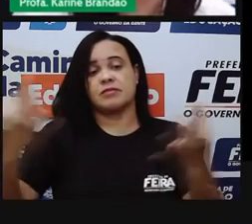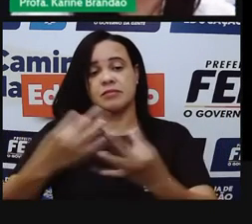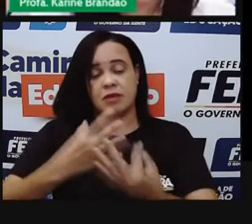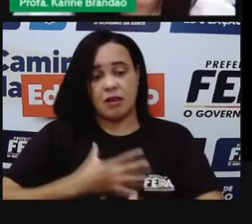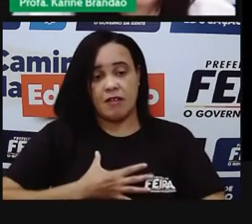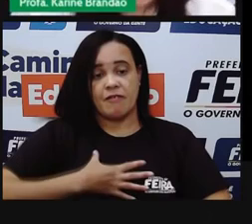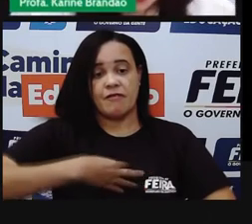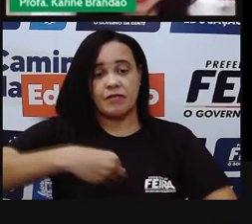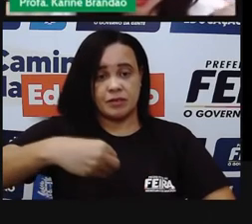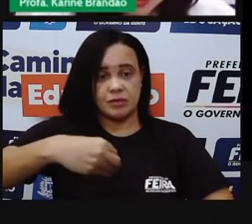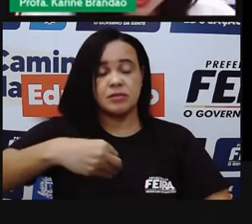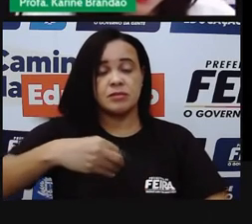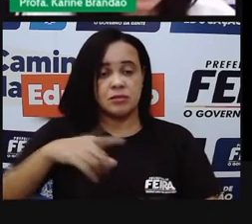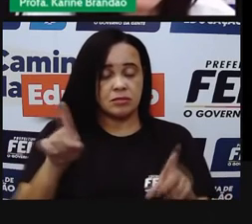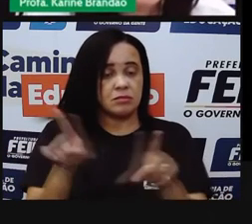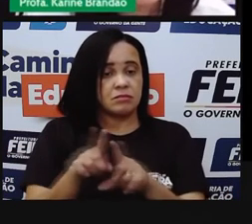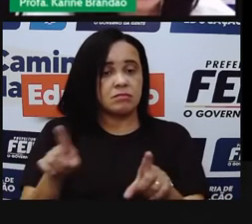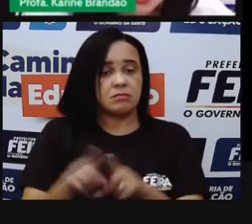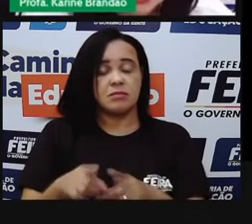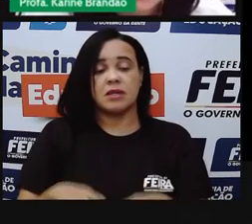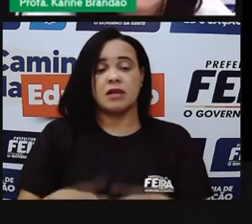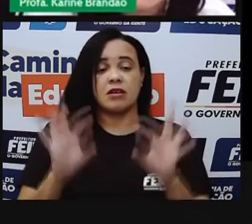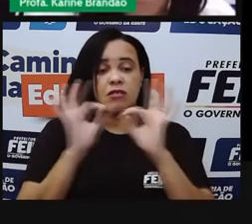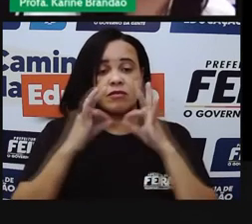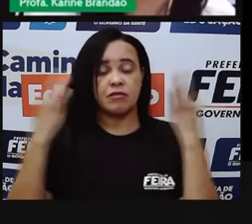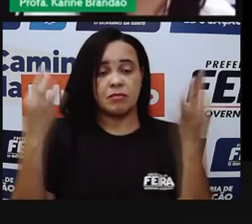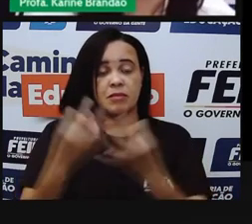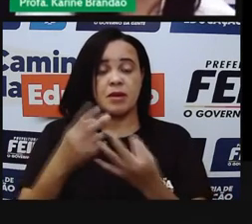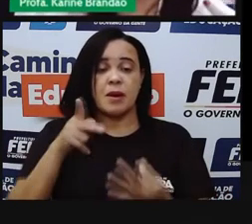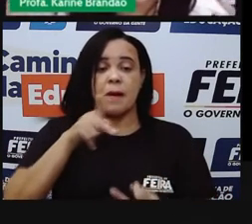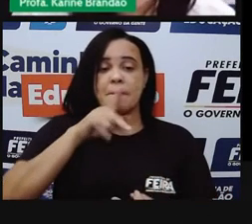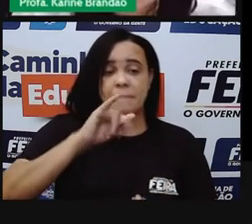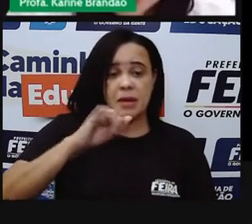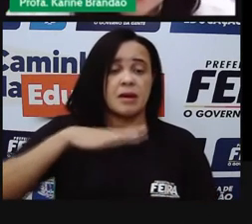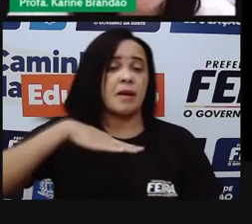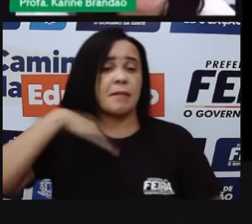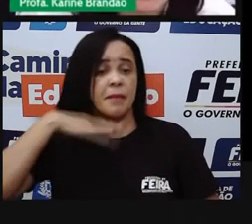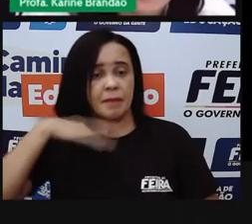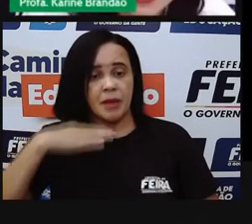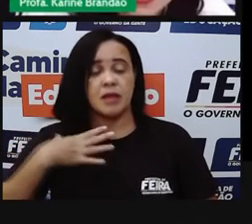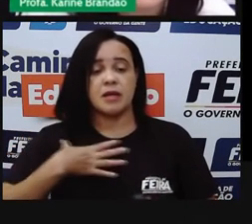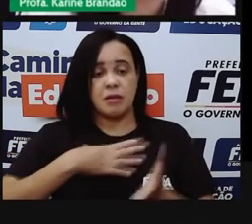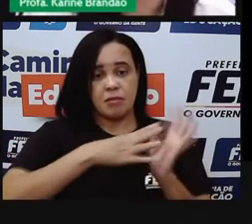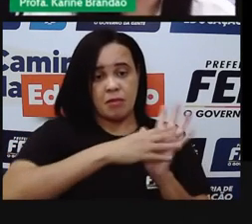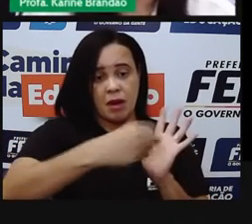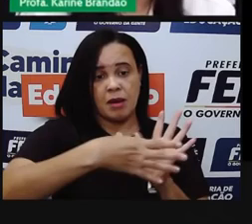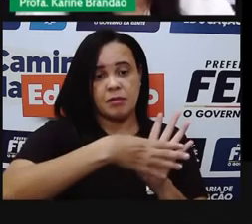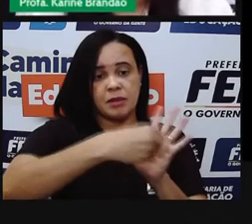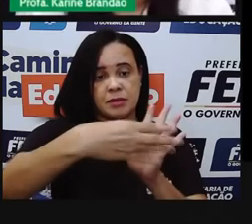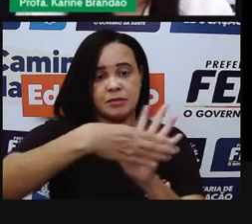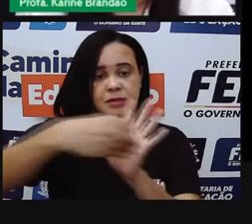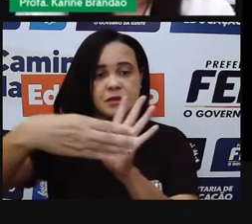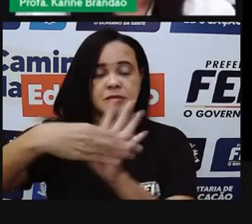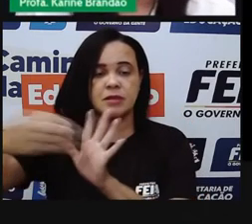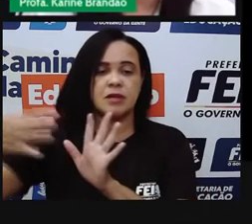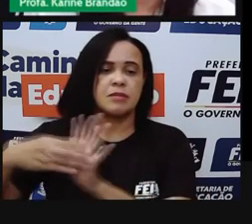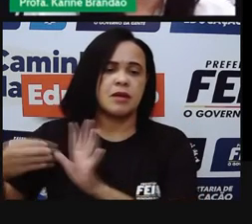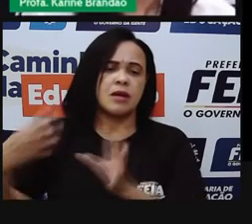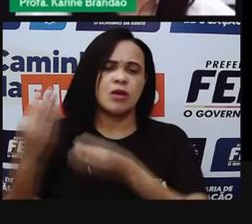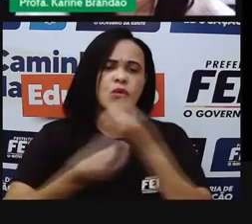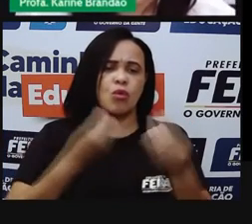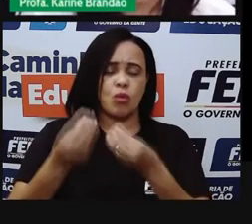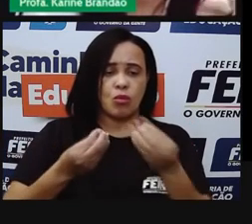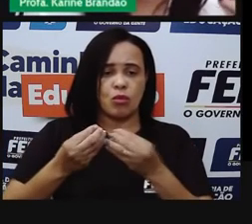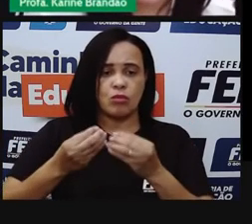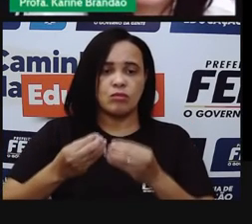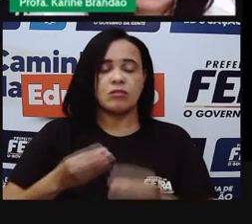filhos e que os nossos pais nos transmitiram, né? Eles transmitiram de que forma? Através da reprodução. Então, a